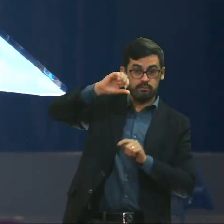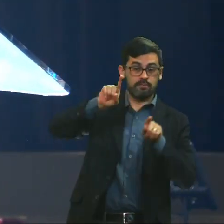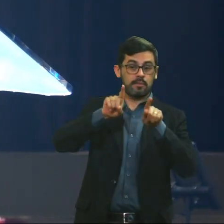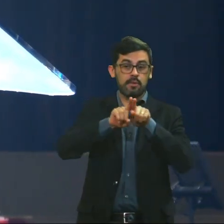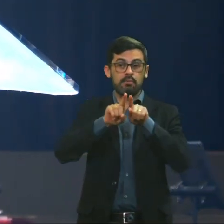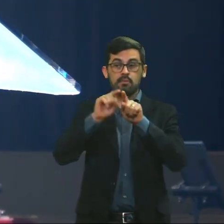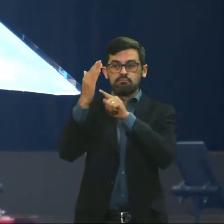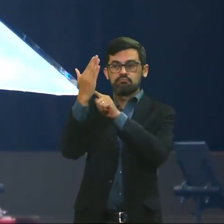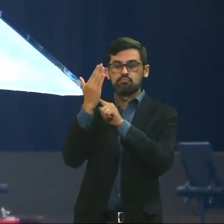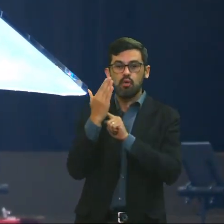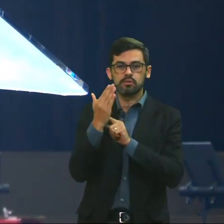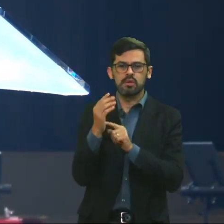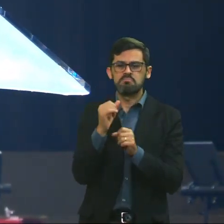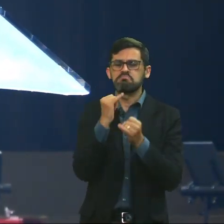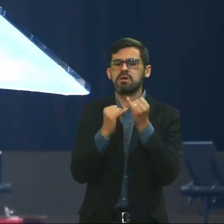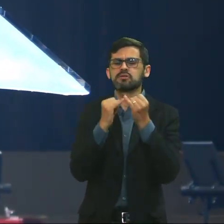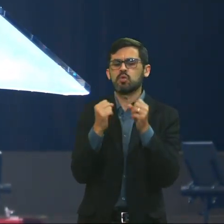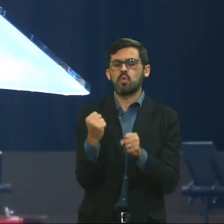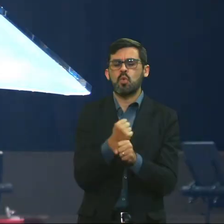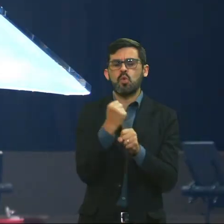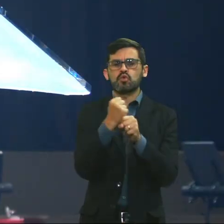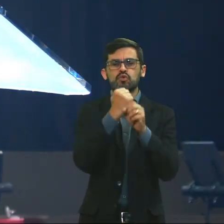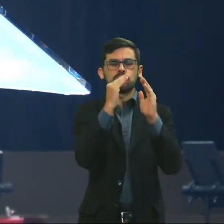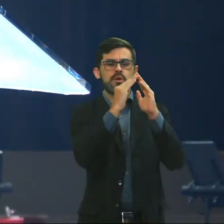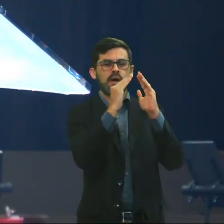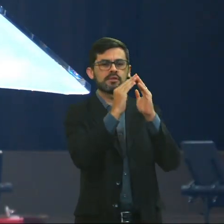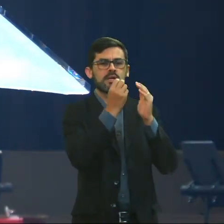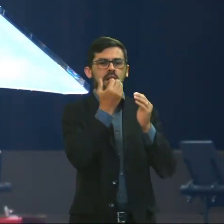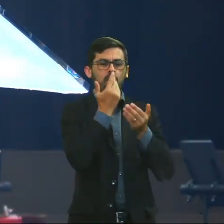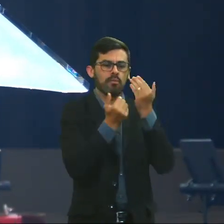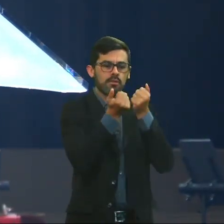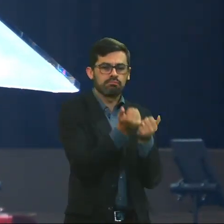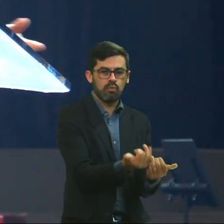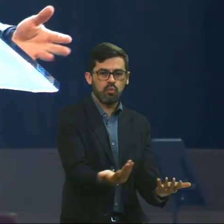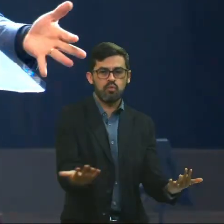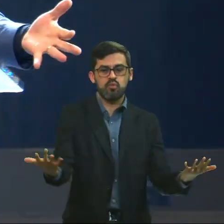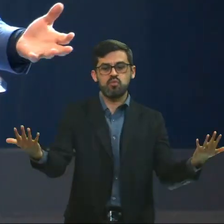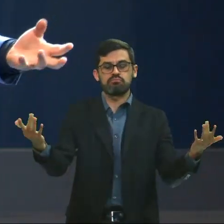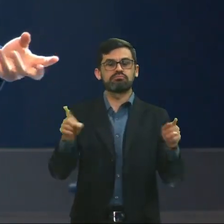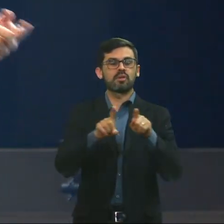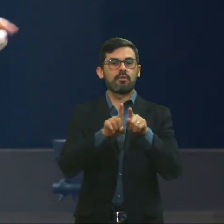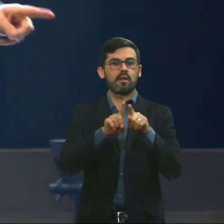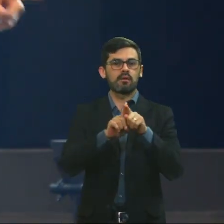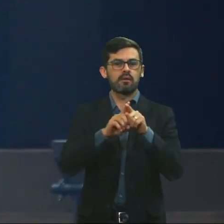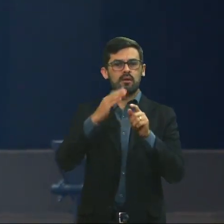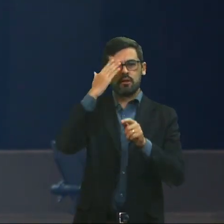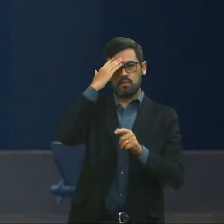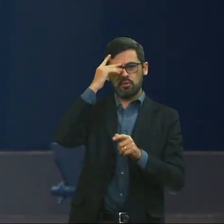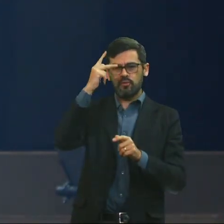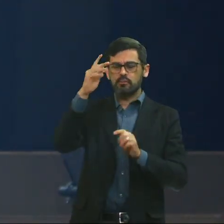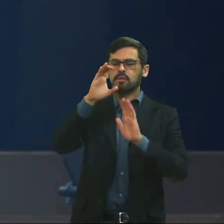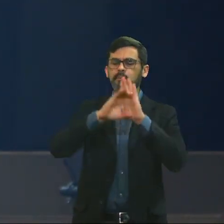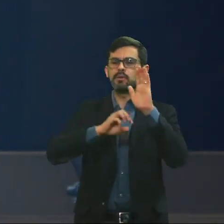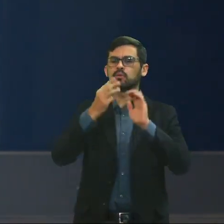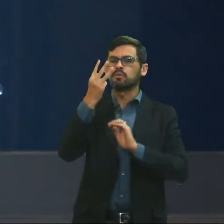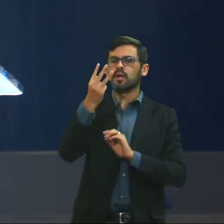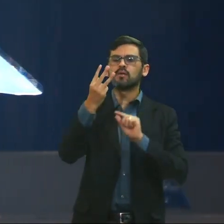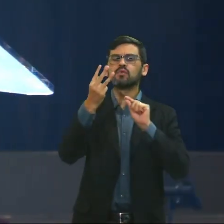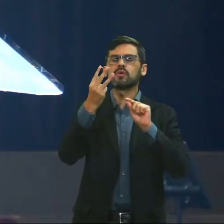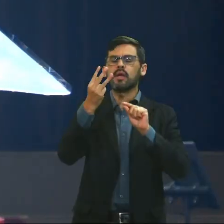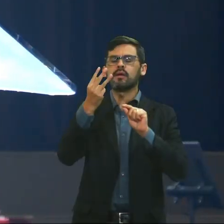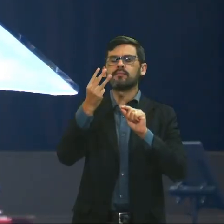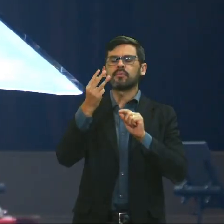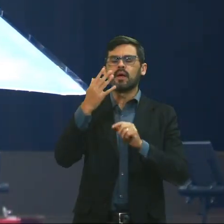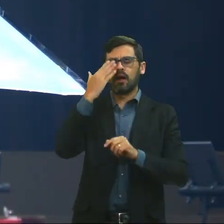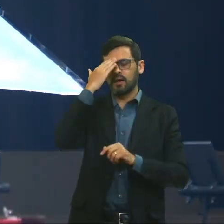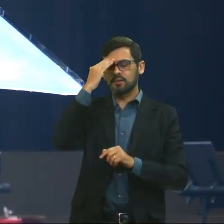aparece construindo casas e servindo banquetes. A Bíblia vai dizer em Provérbios 3, que a sabedoria